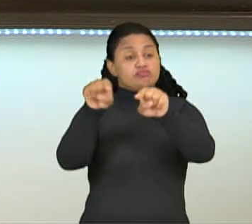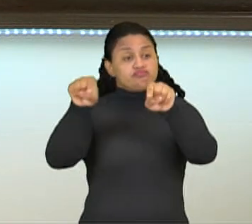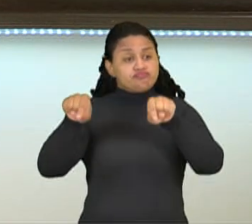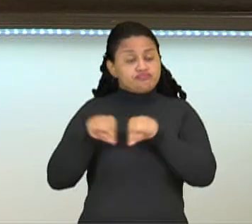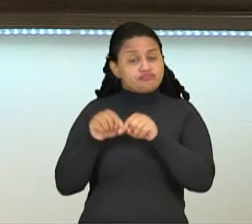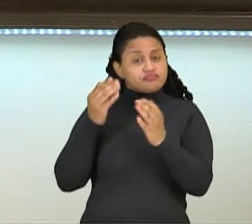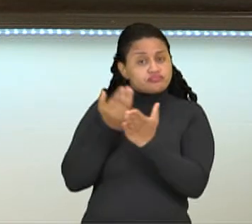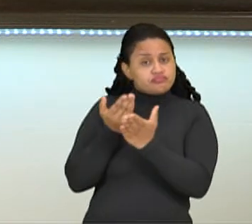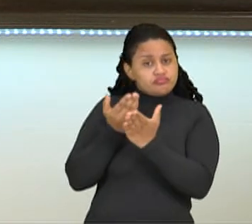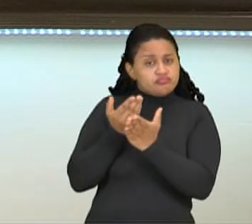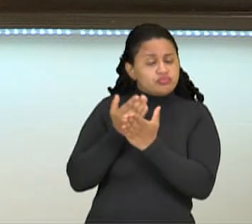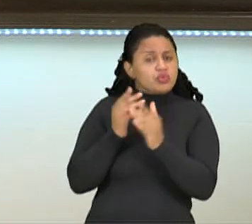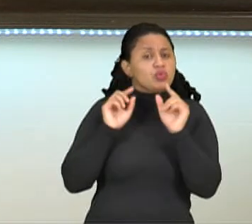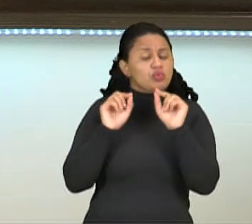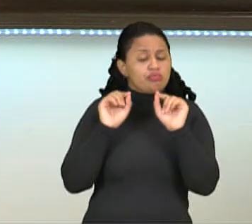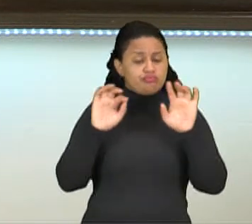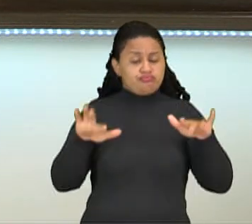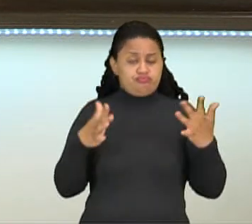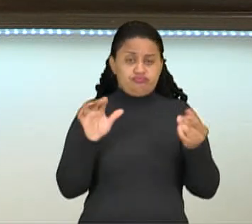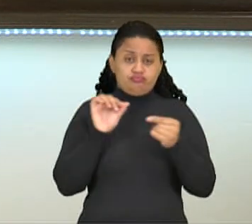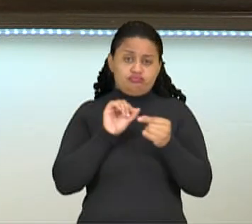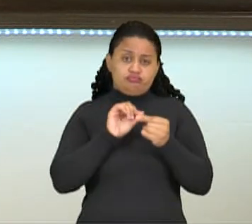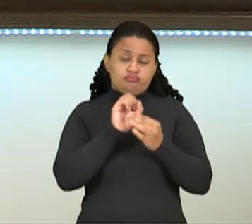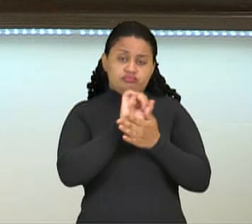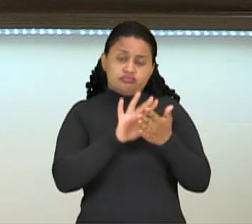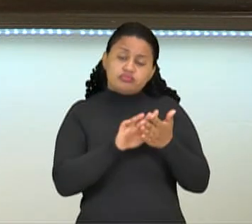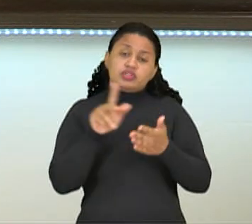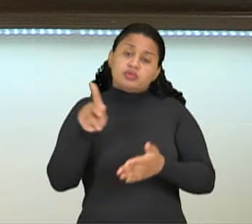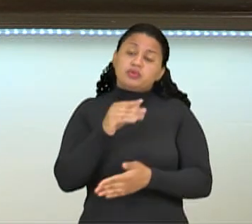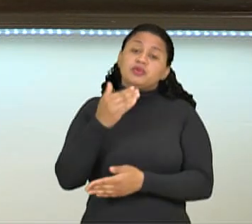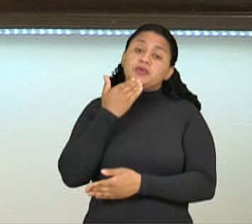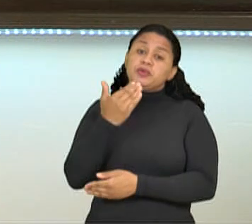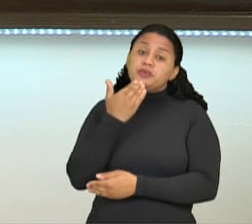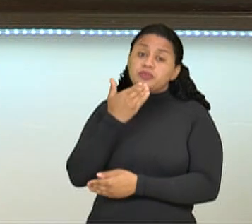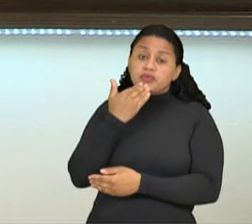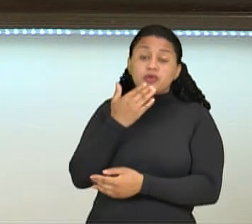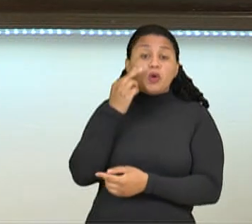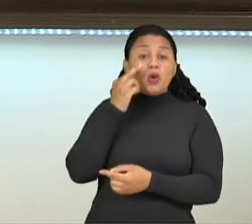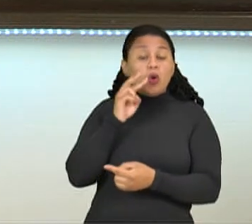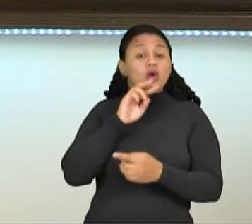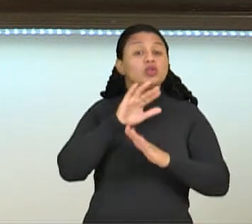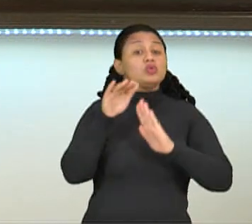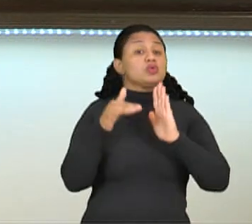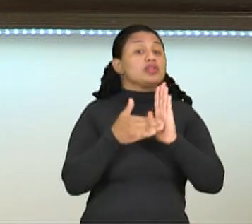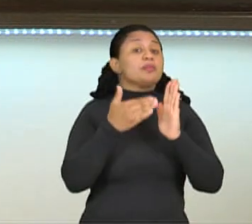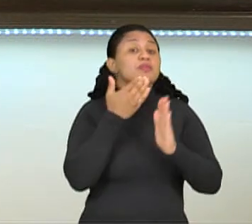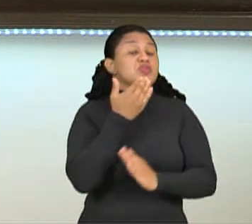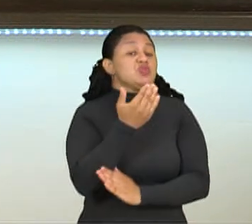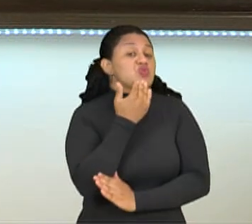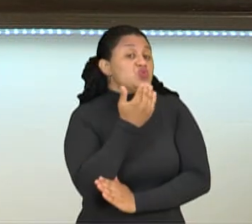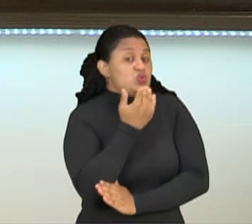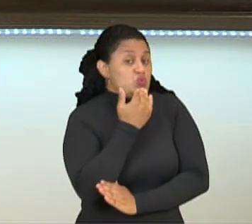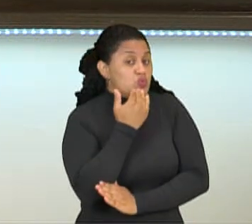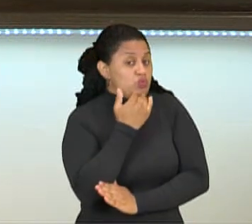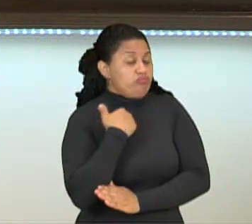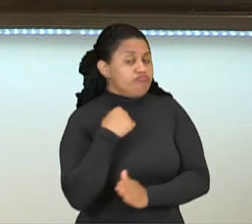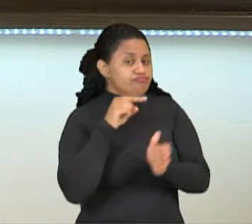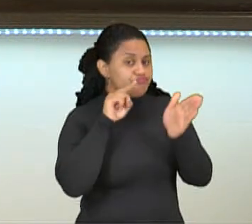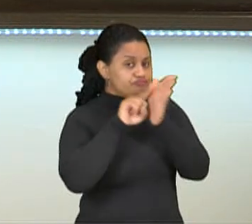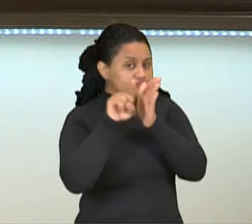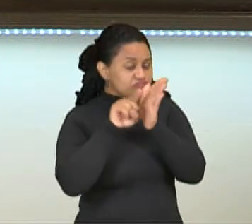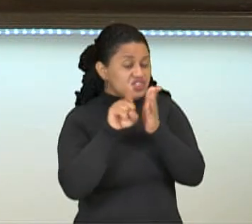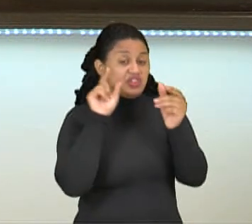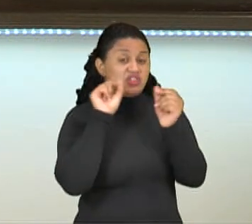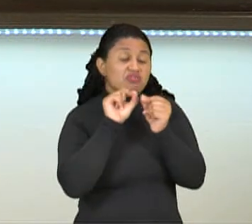aula, quando for fazer exercício que a professora solicitar, olha o que está pedindo no enunciado. E